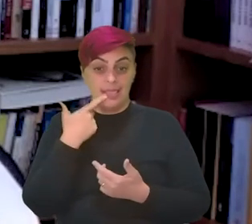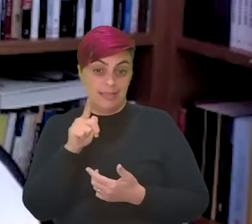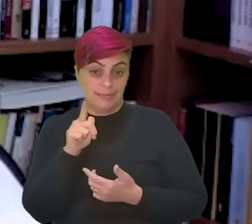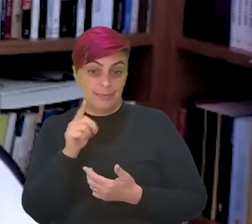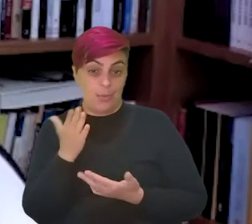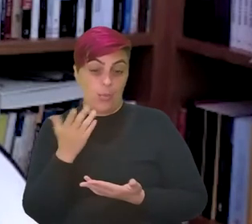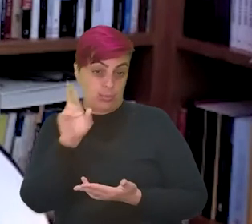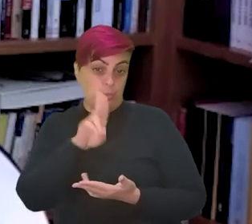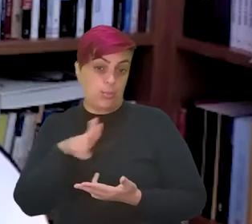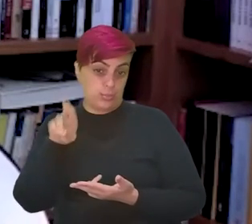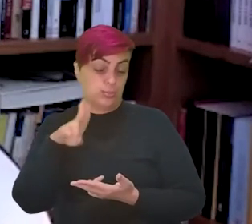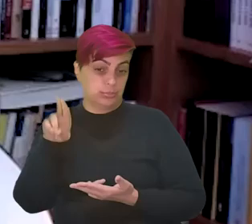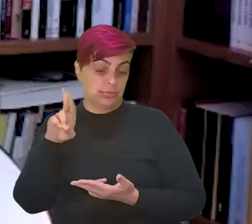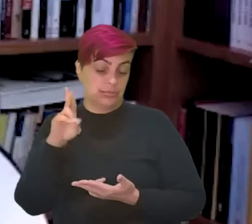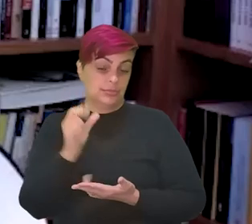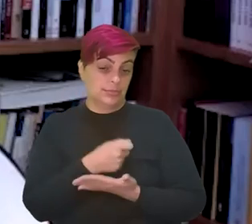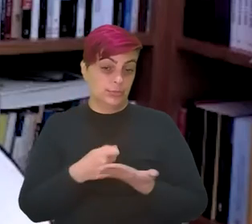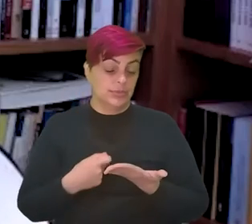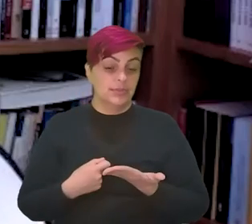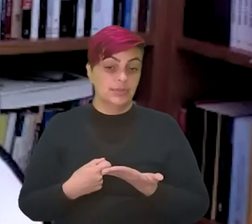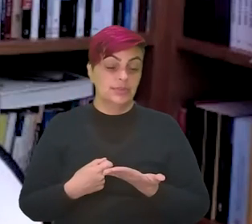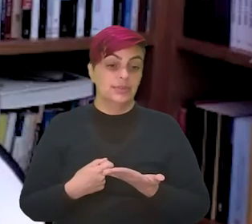várias línguas. Ele usa